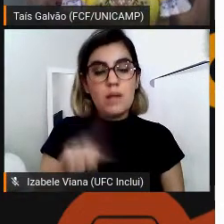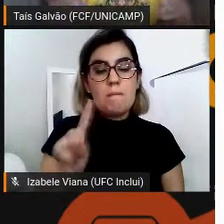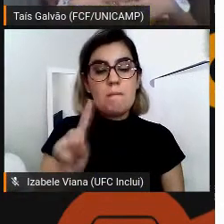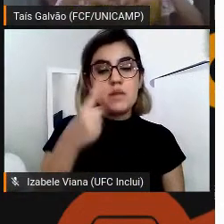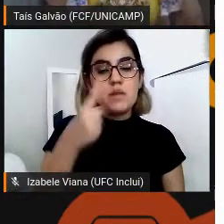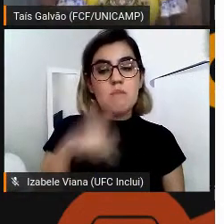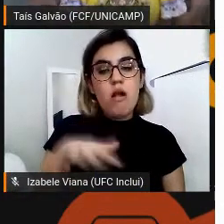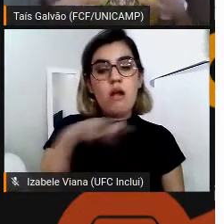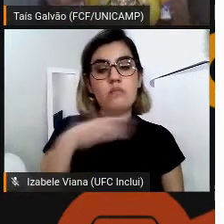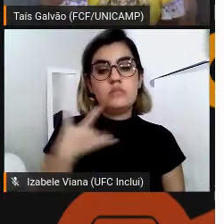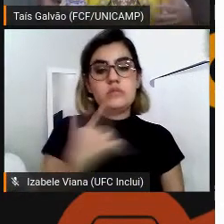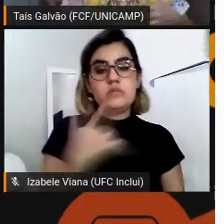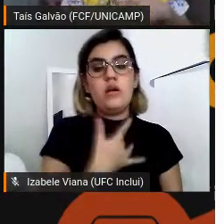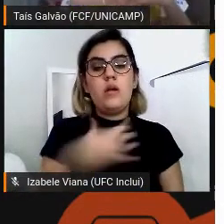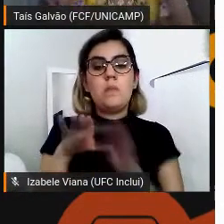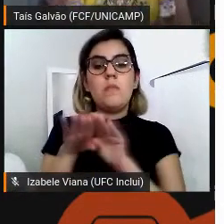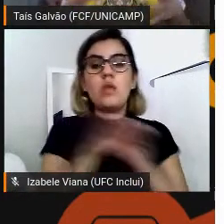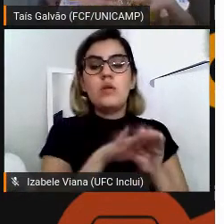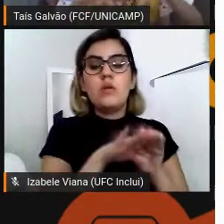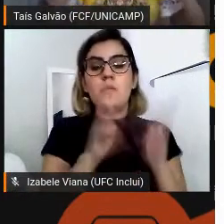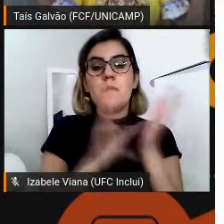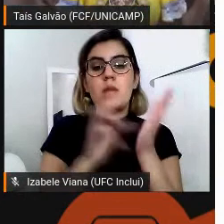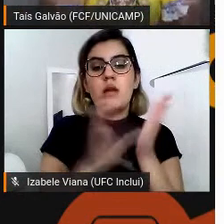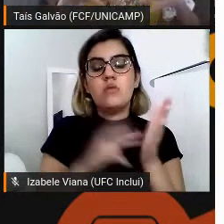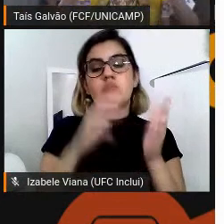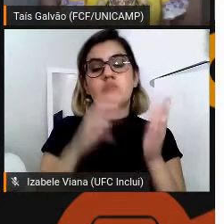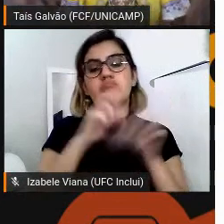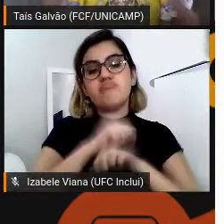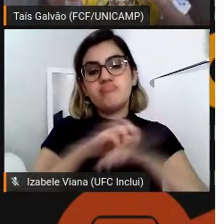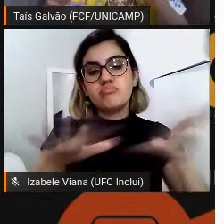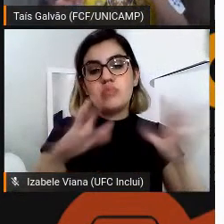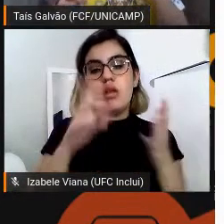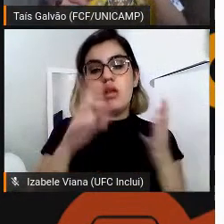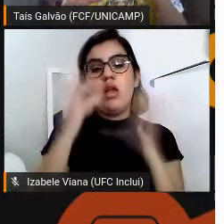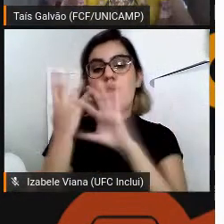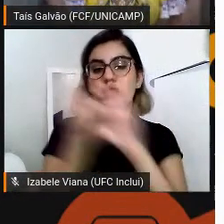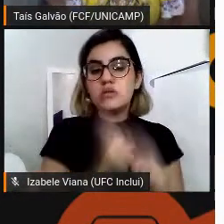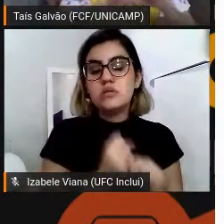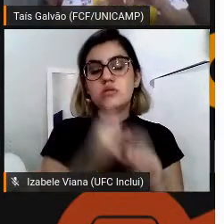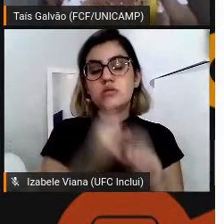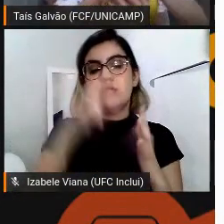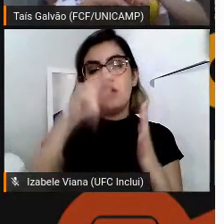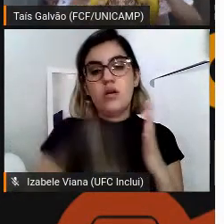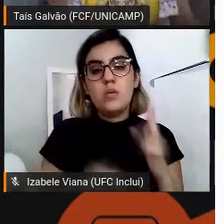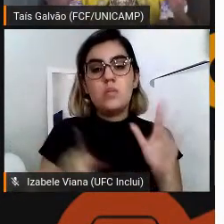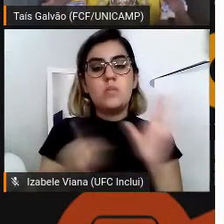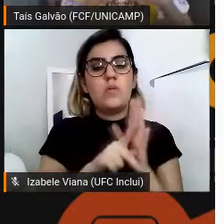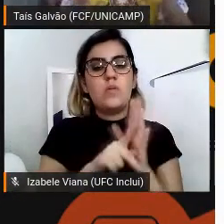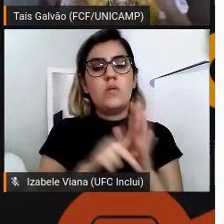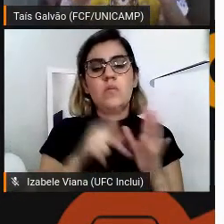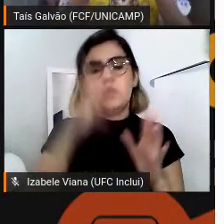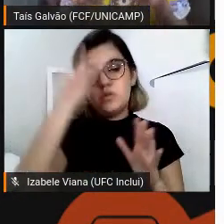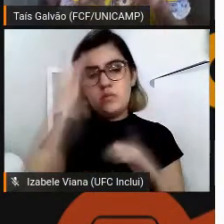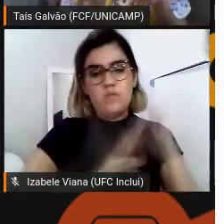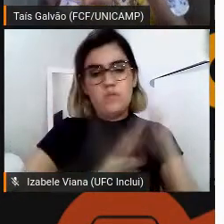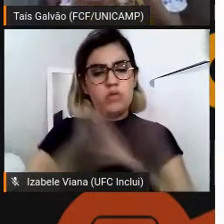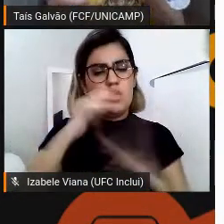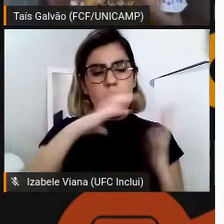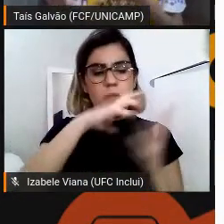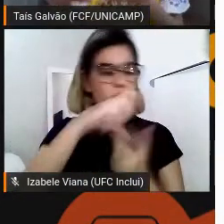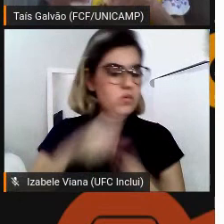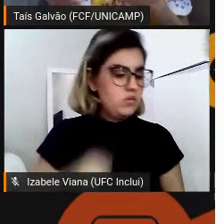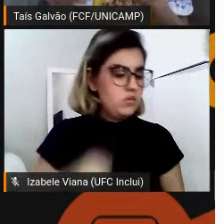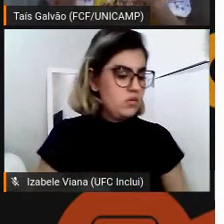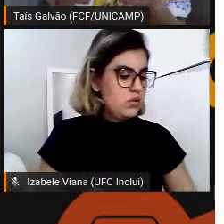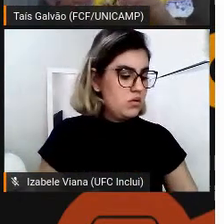os métodos e disseminar revisões, né, elaborada por experts do mundo inteiro. Então, esse manual, ele realmente é um manual,